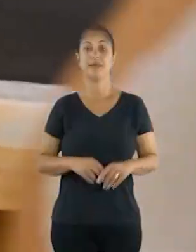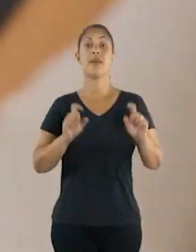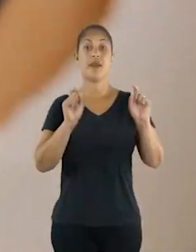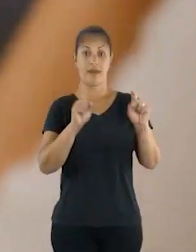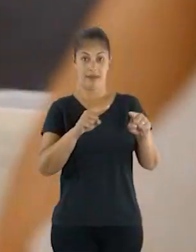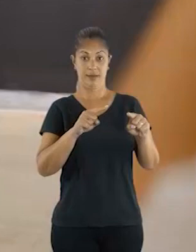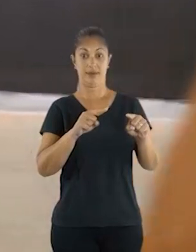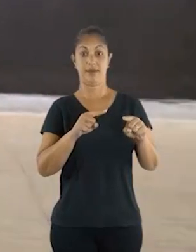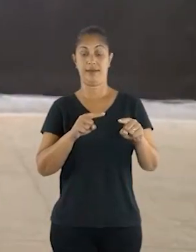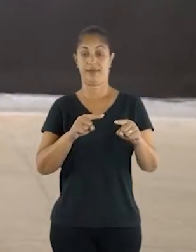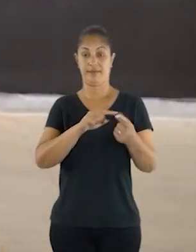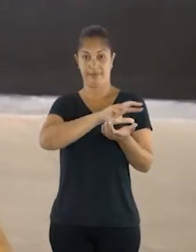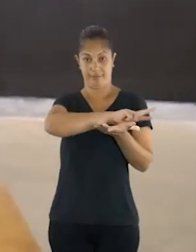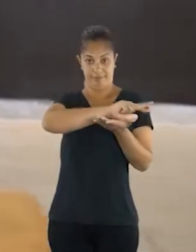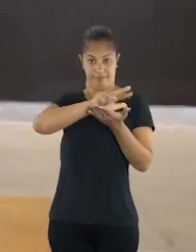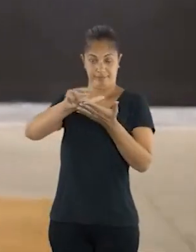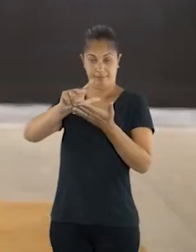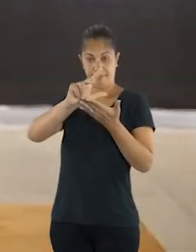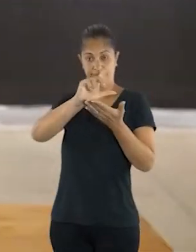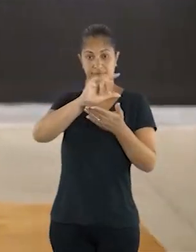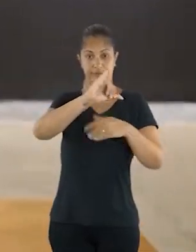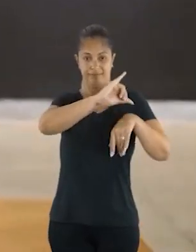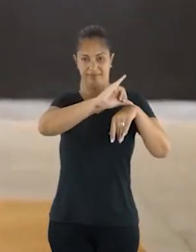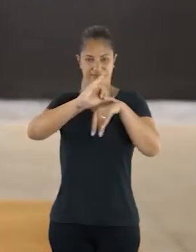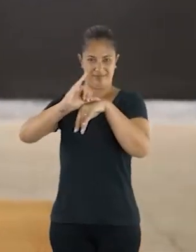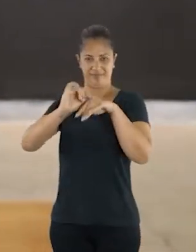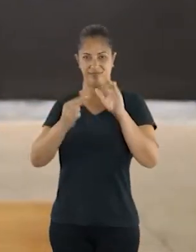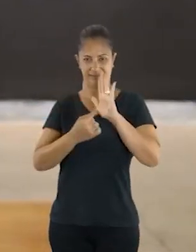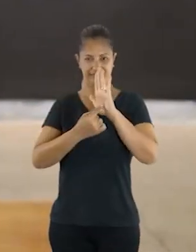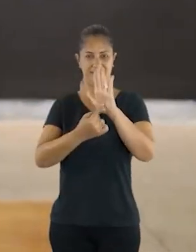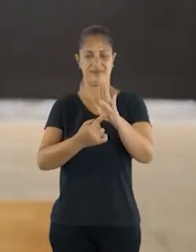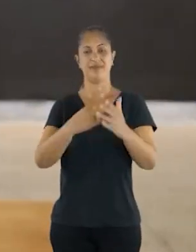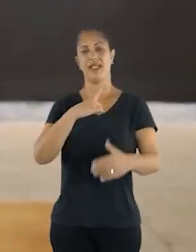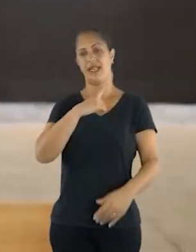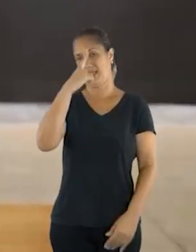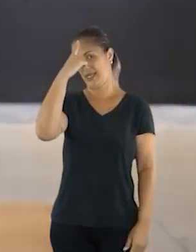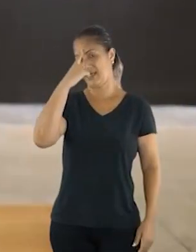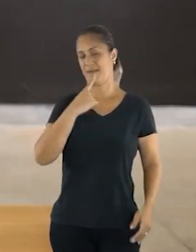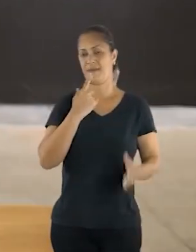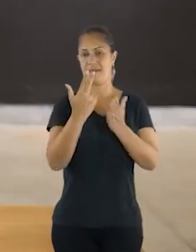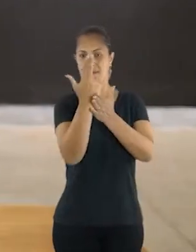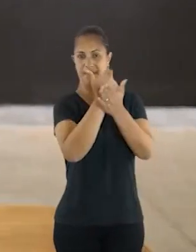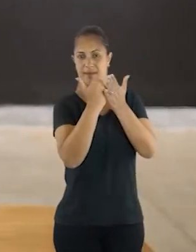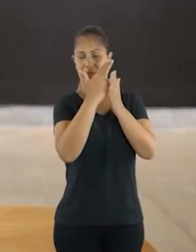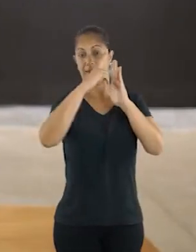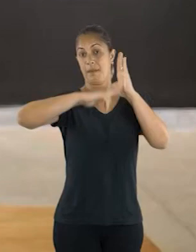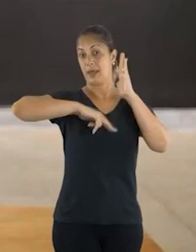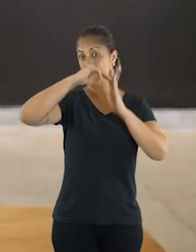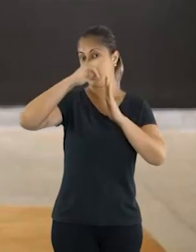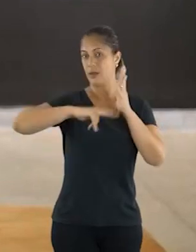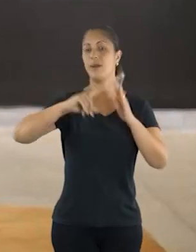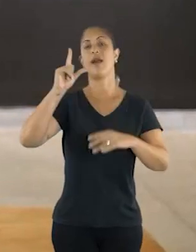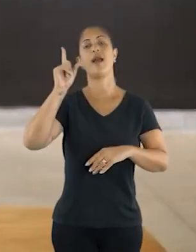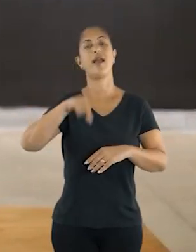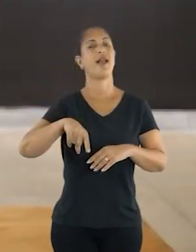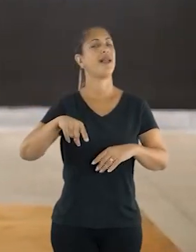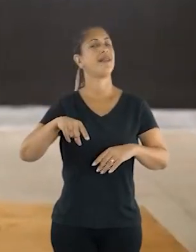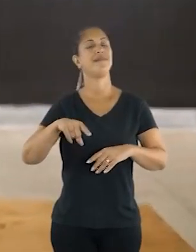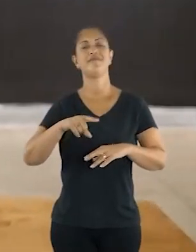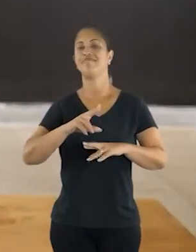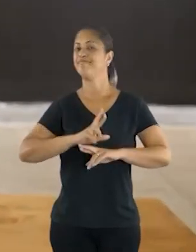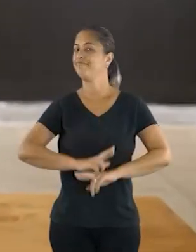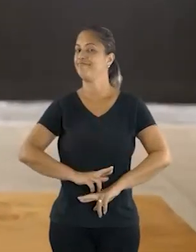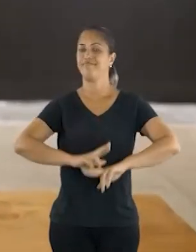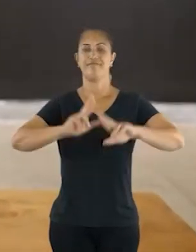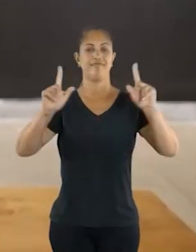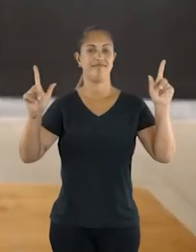Esse conjunto que tem aqui, que a gente tem a gravura e a pintura, é algo assim de